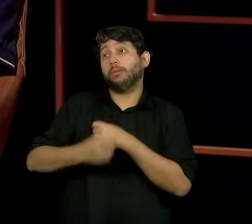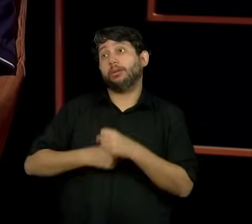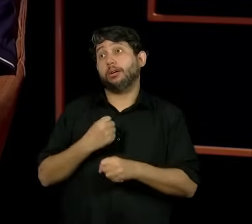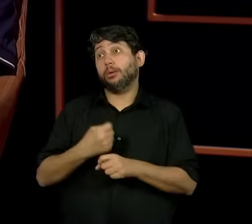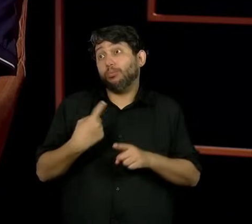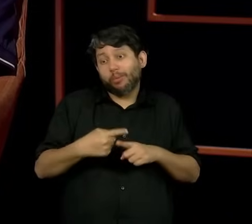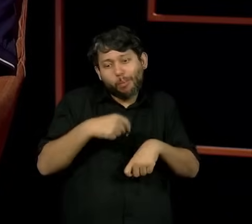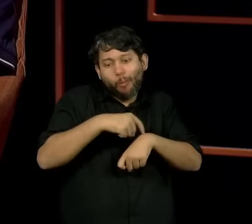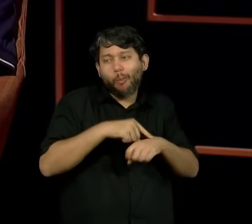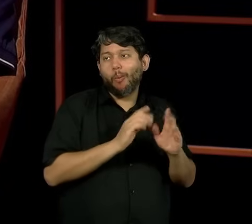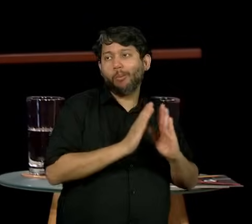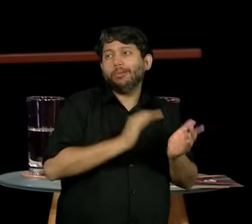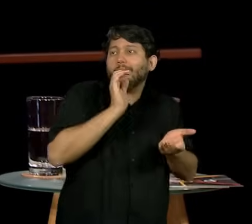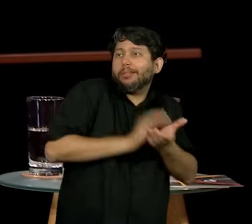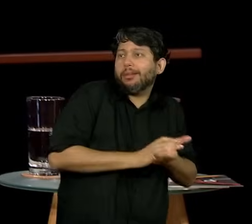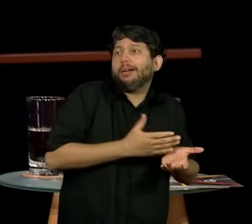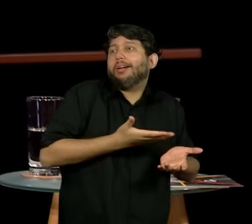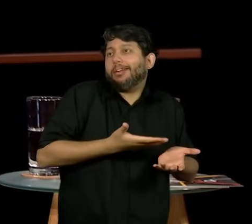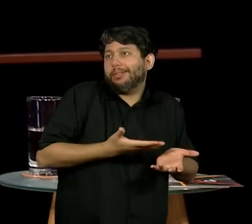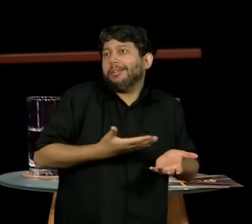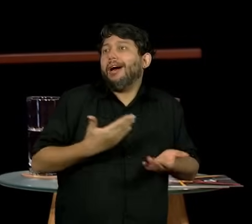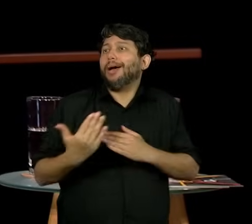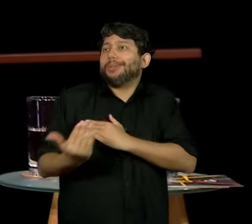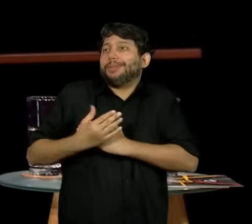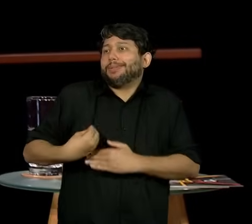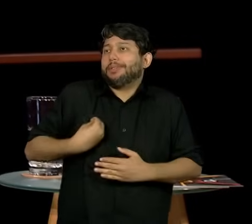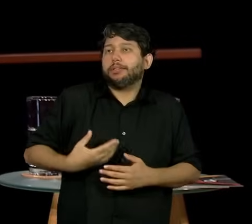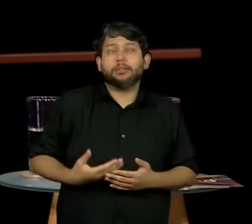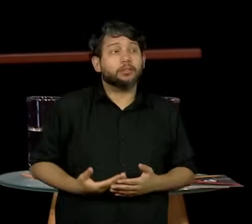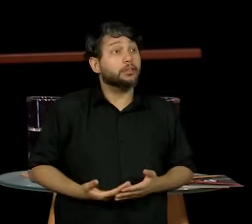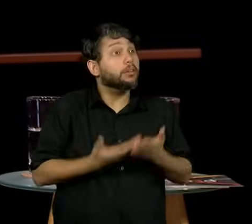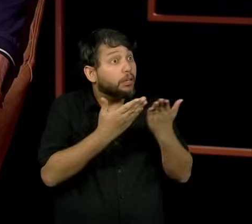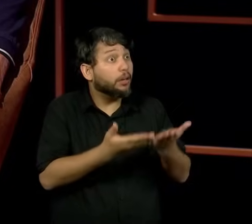casado, enfim. Agora, eu queria que você falasse do Golias.